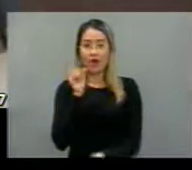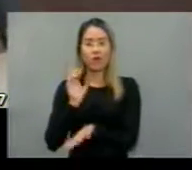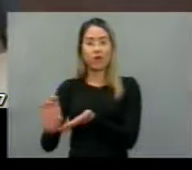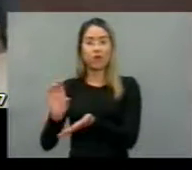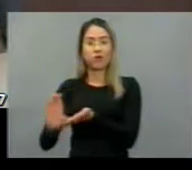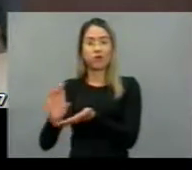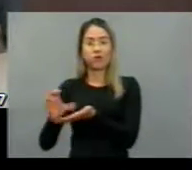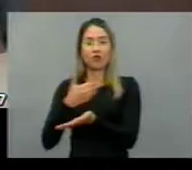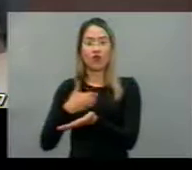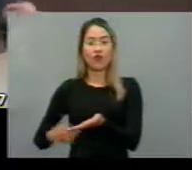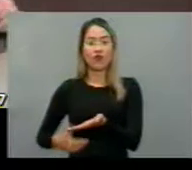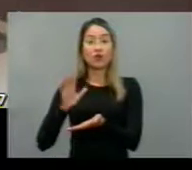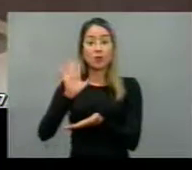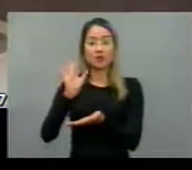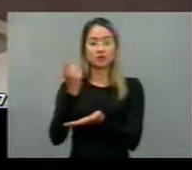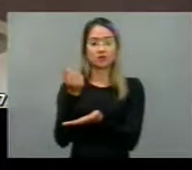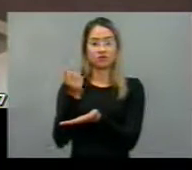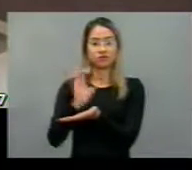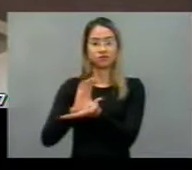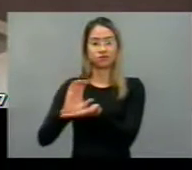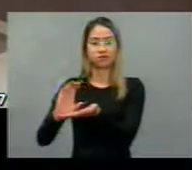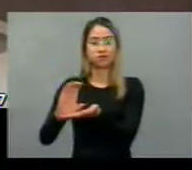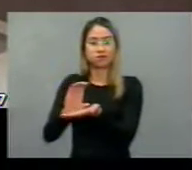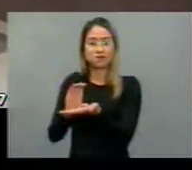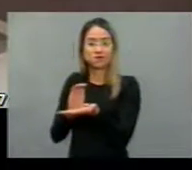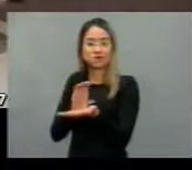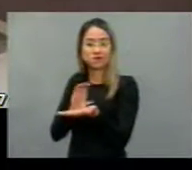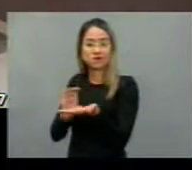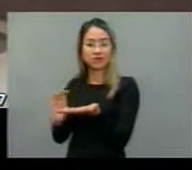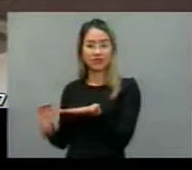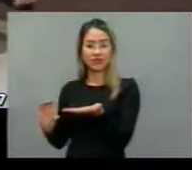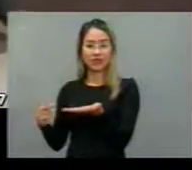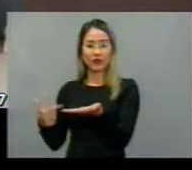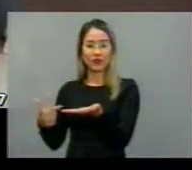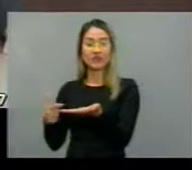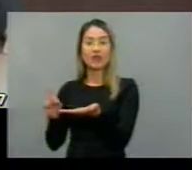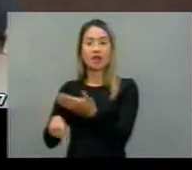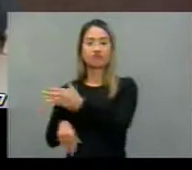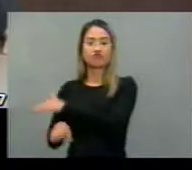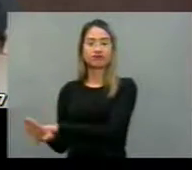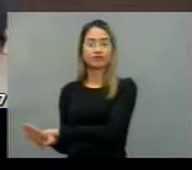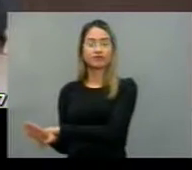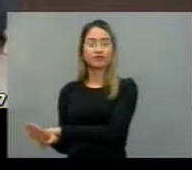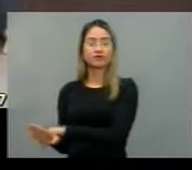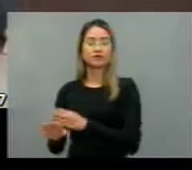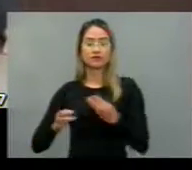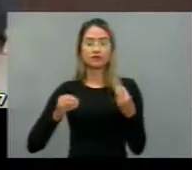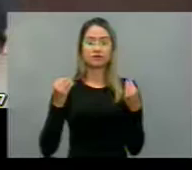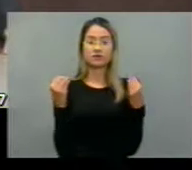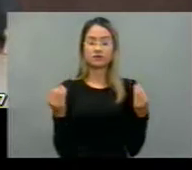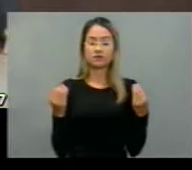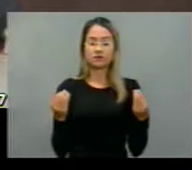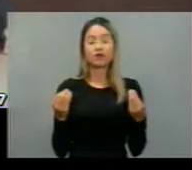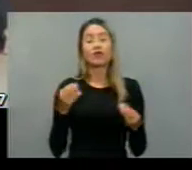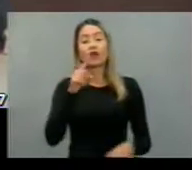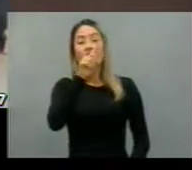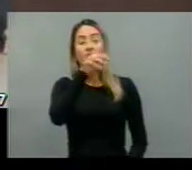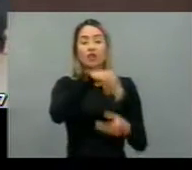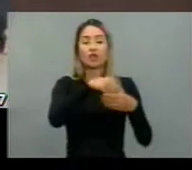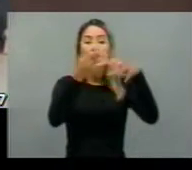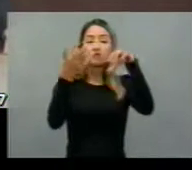cidadão pensa dessas propostas absurdas que polulam no Congresso